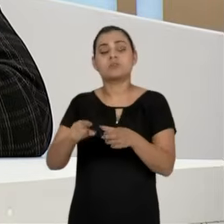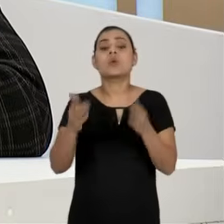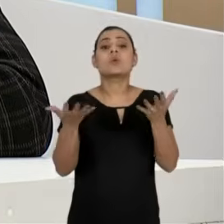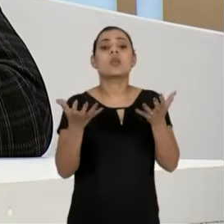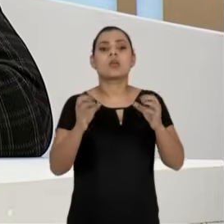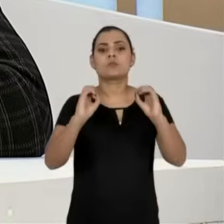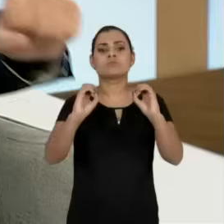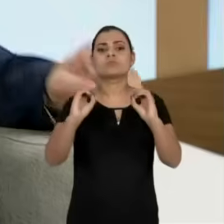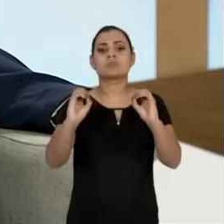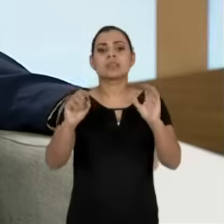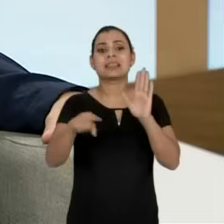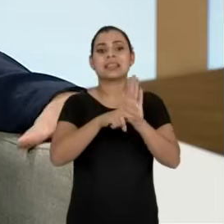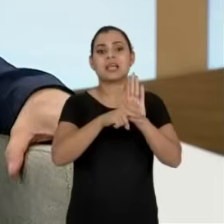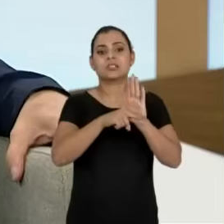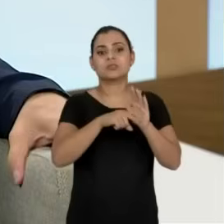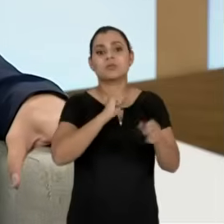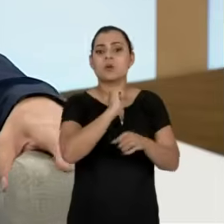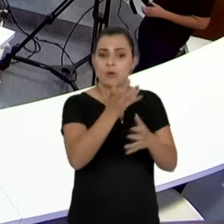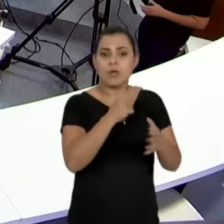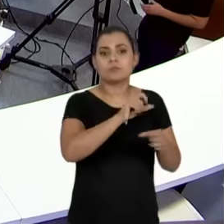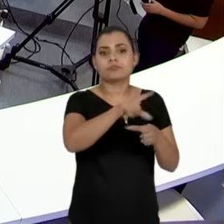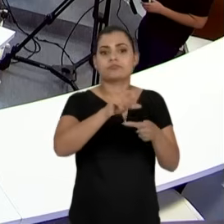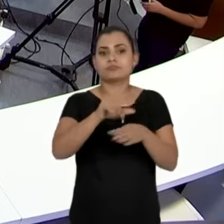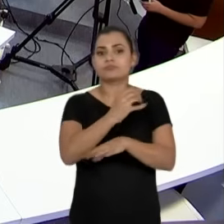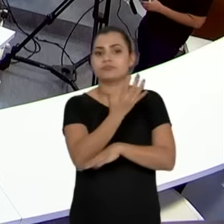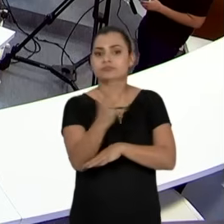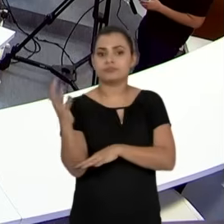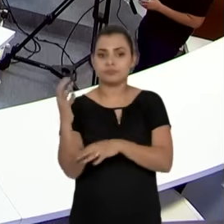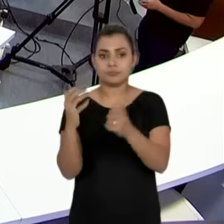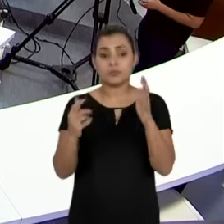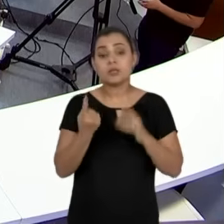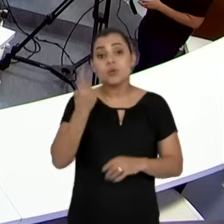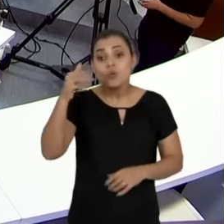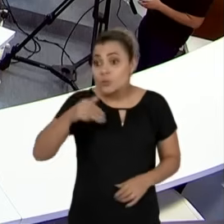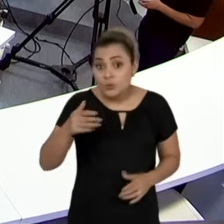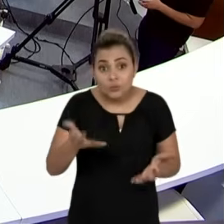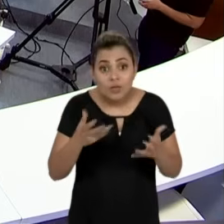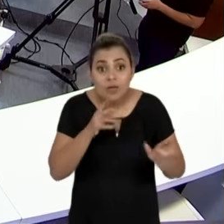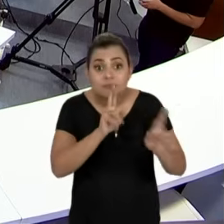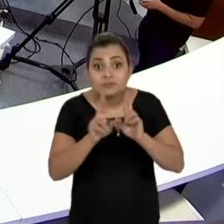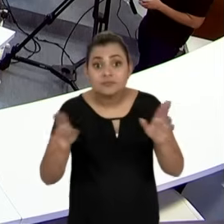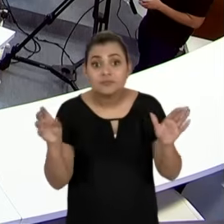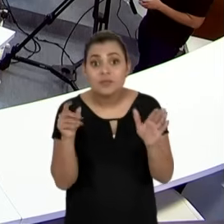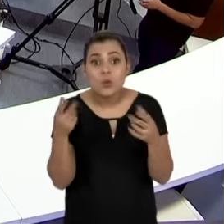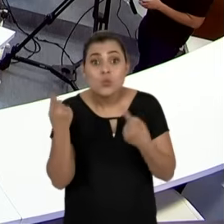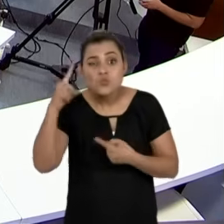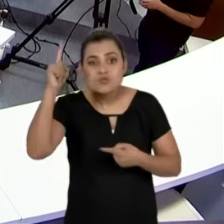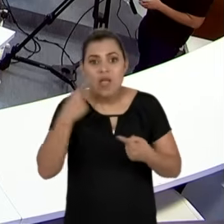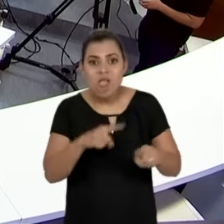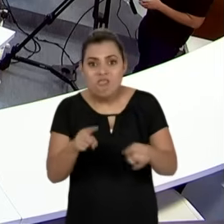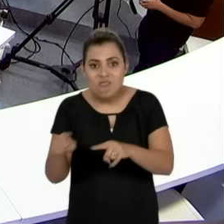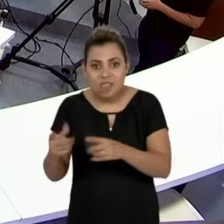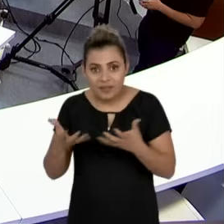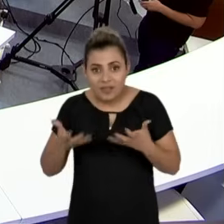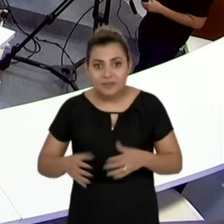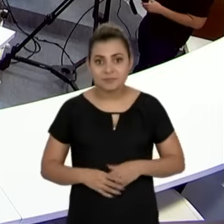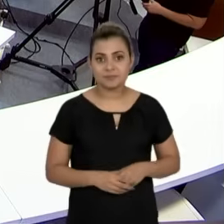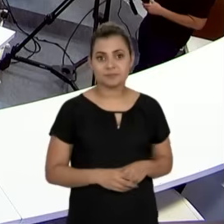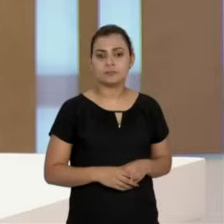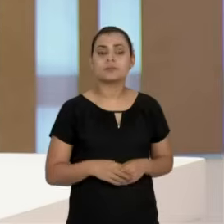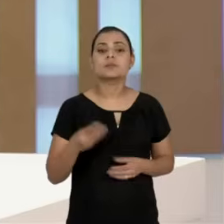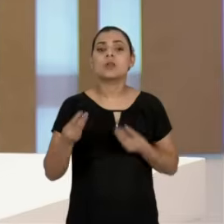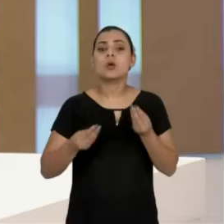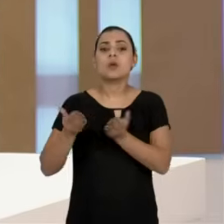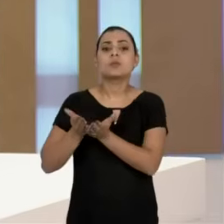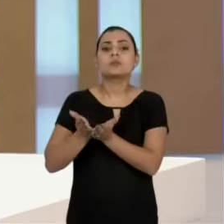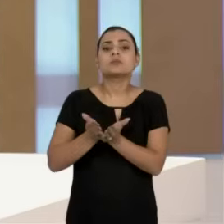ver desmatamento negativo. Perfeito, a gente ainda tem 1 minutinho e meio. Alguém quer deixar uma última provocação ao Eugênio? Para onde vai o Barco